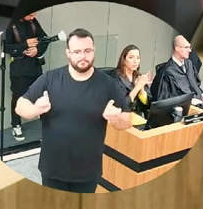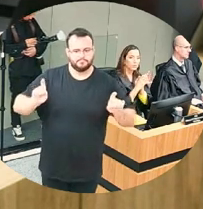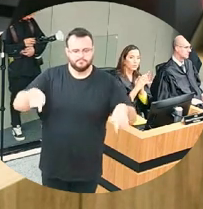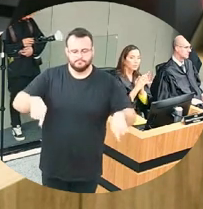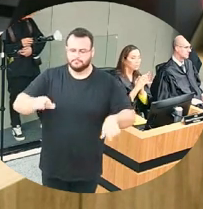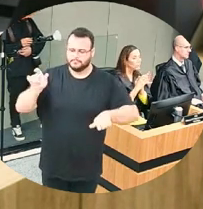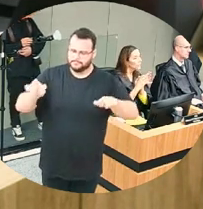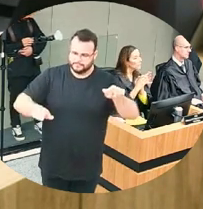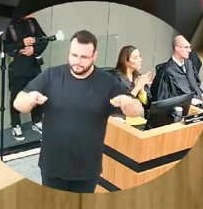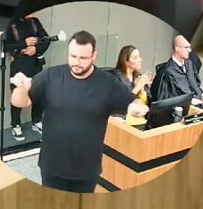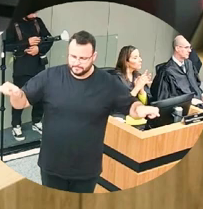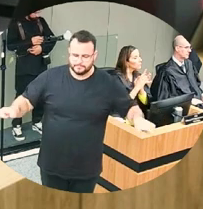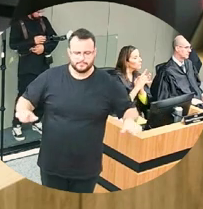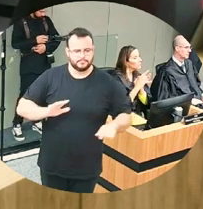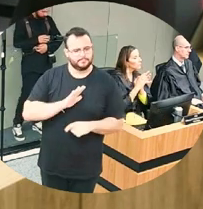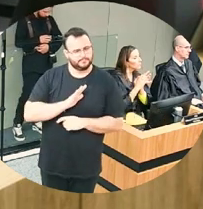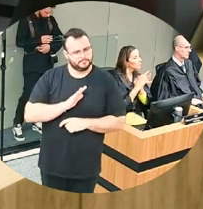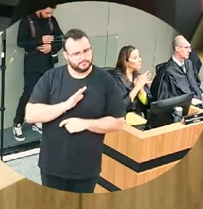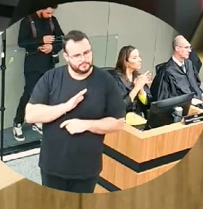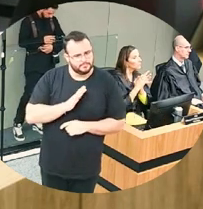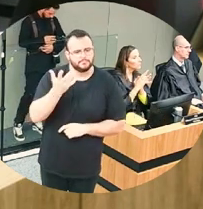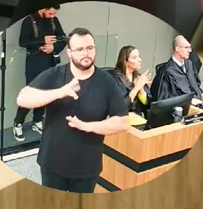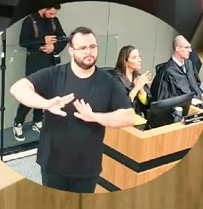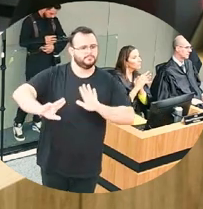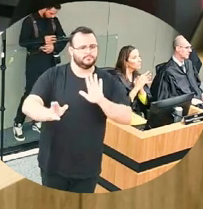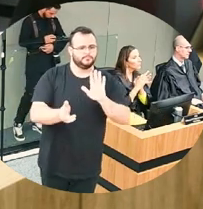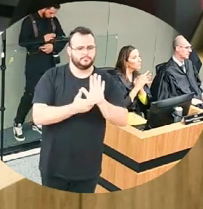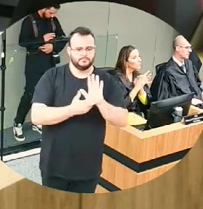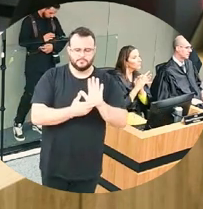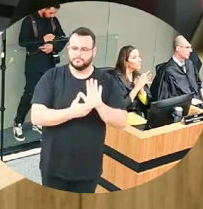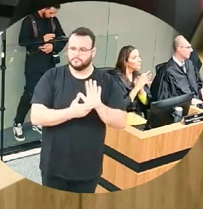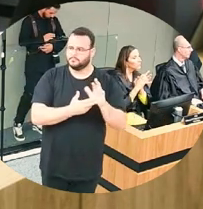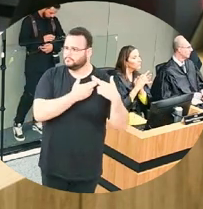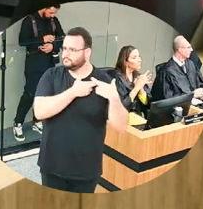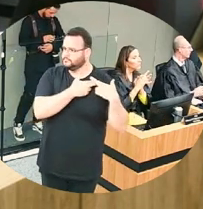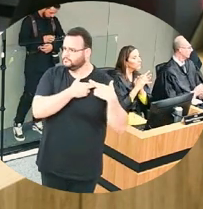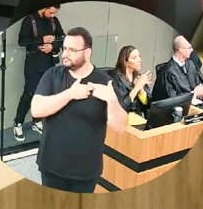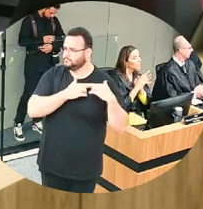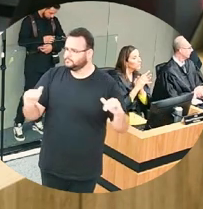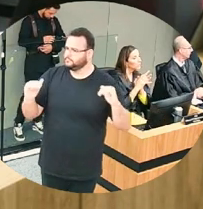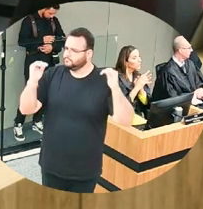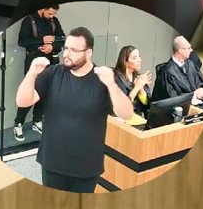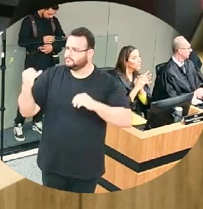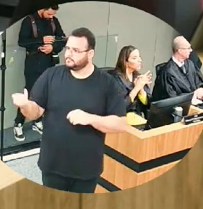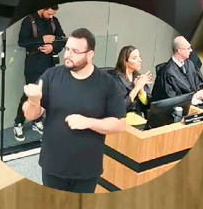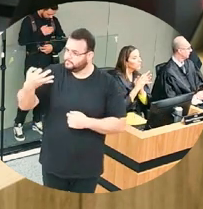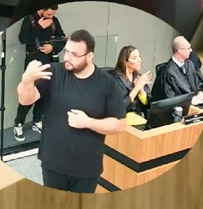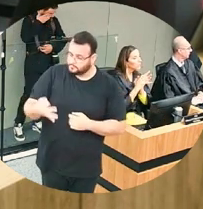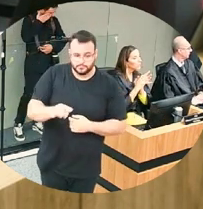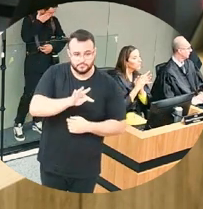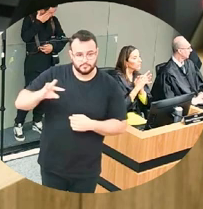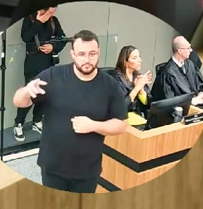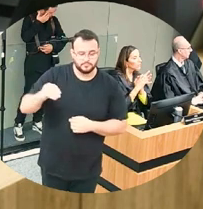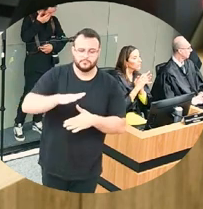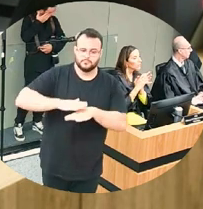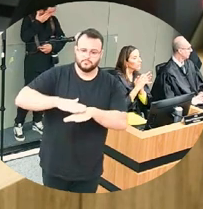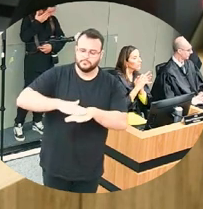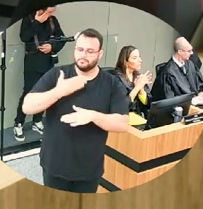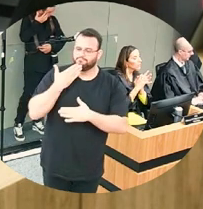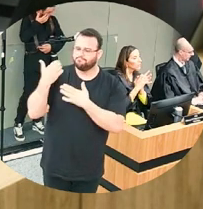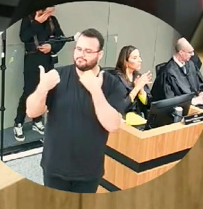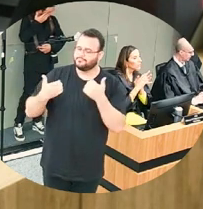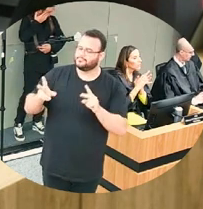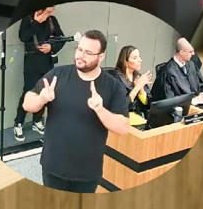por terem disposição e coragem de assumir cargos tão relevantes temos certeza de que todos farão o melhor e